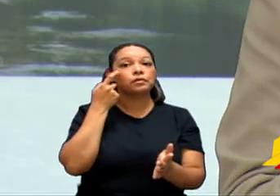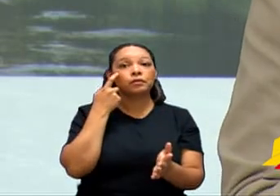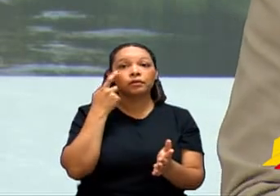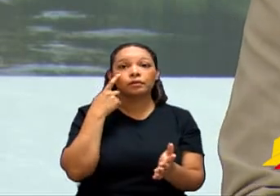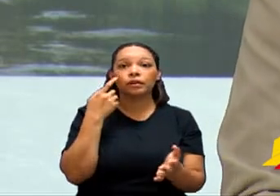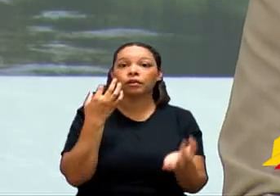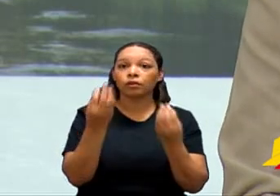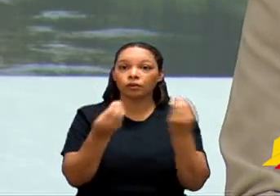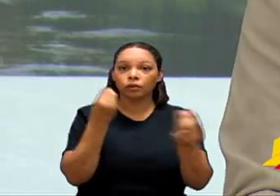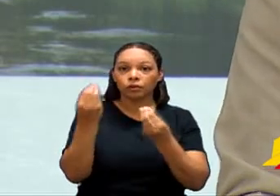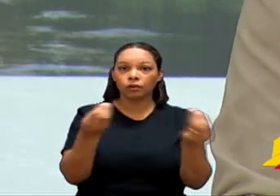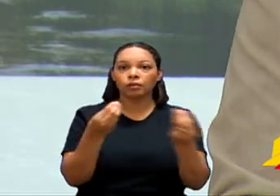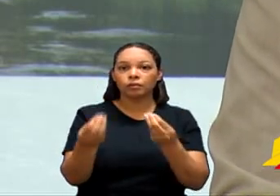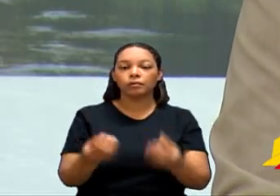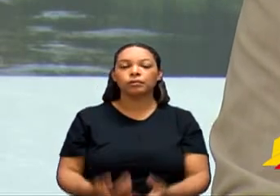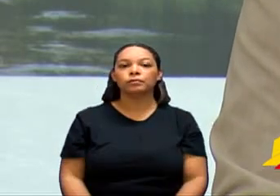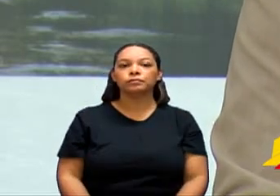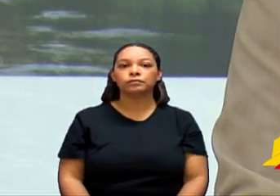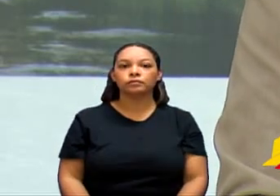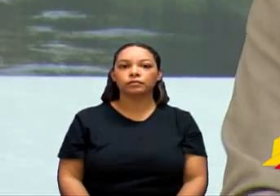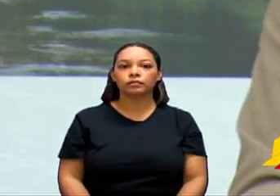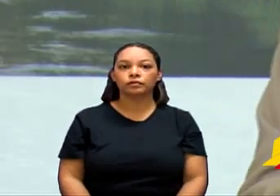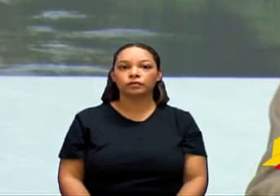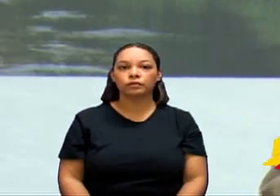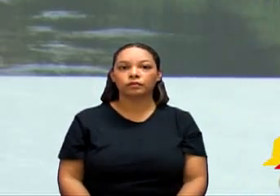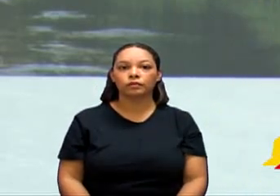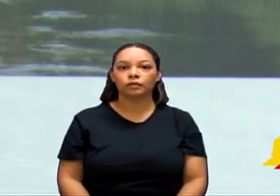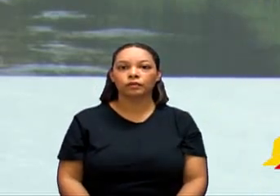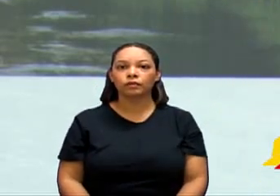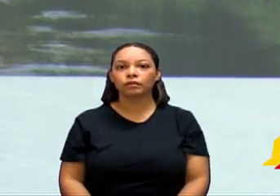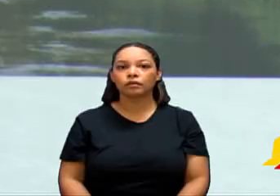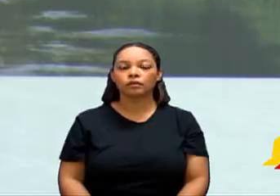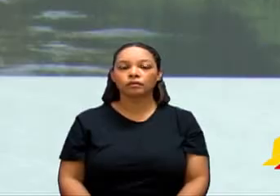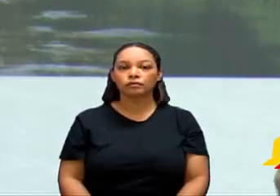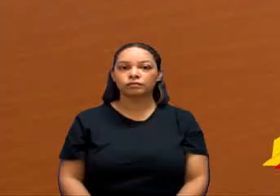até o final da fala. Vereador João Donizete e Cláudio.